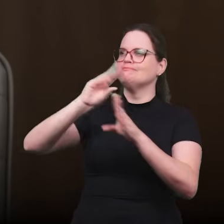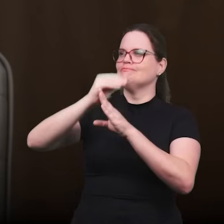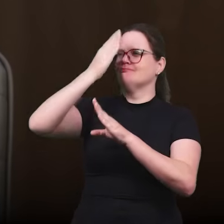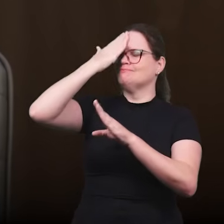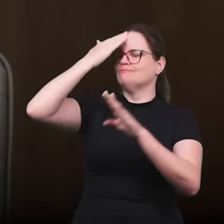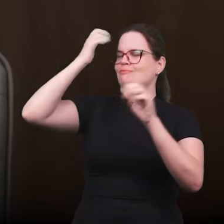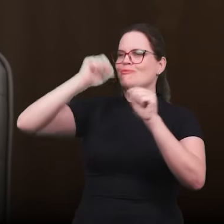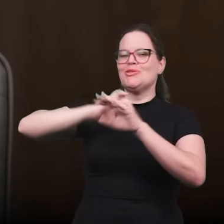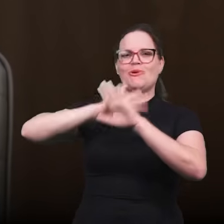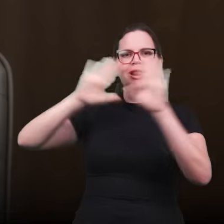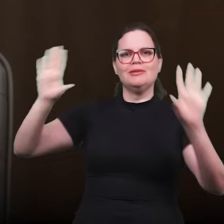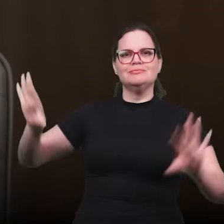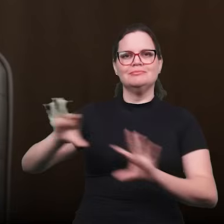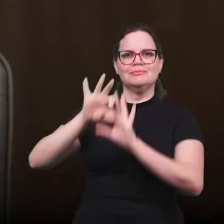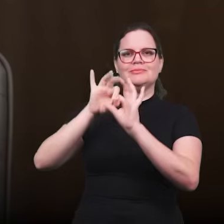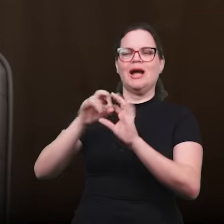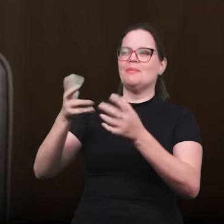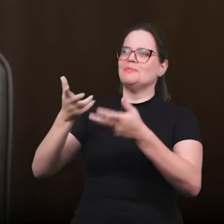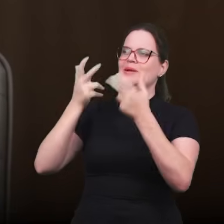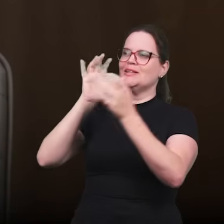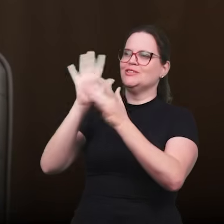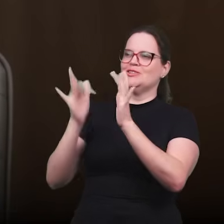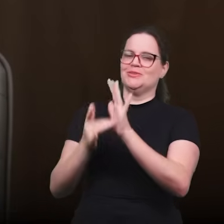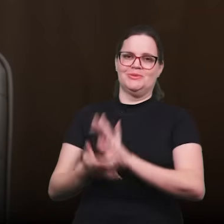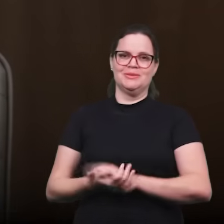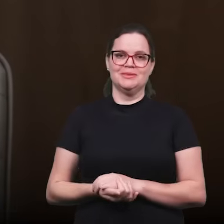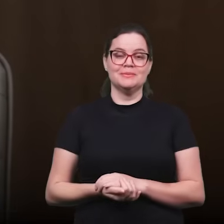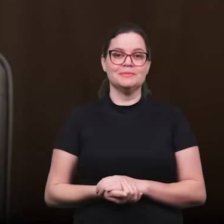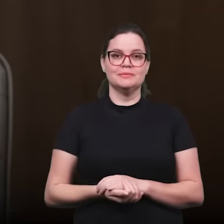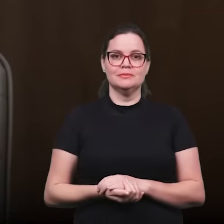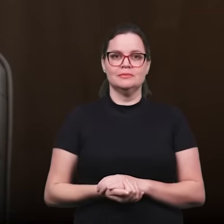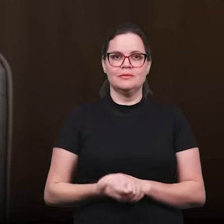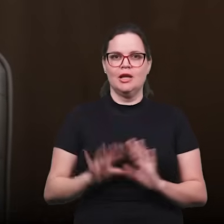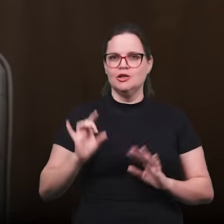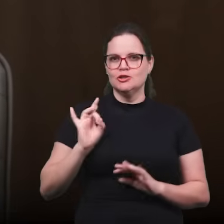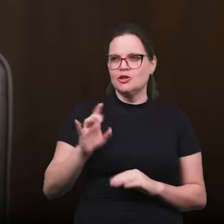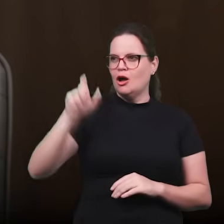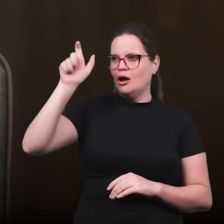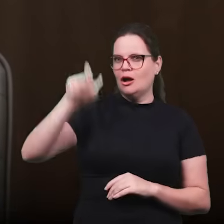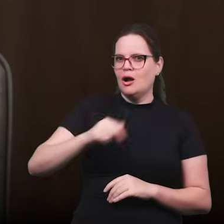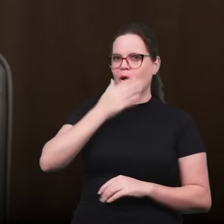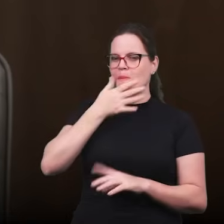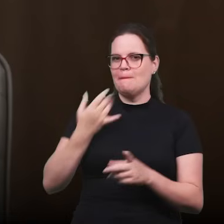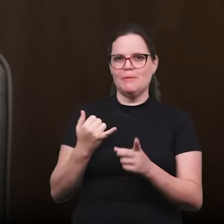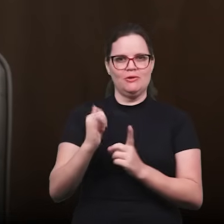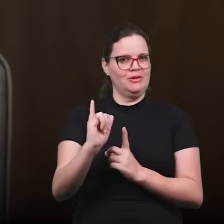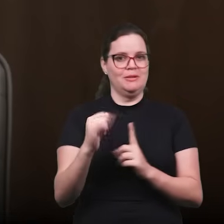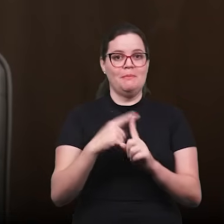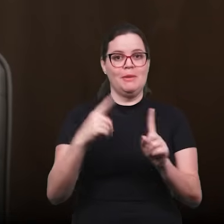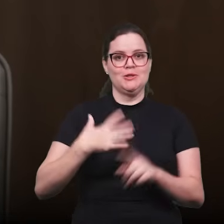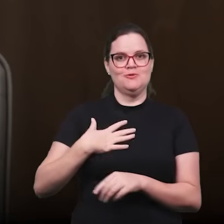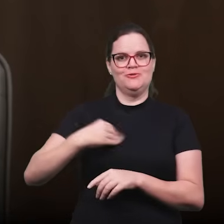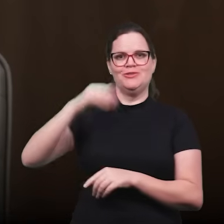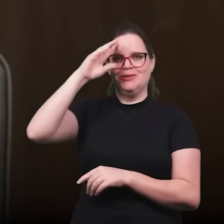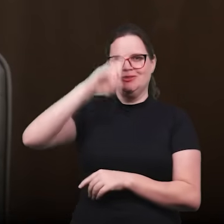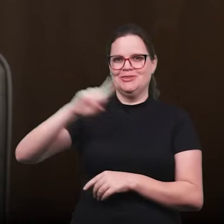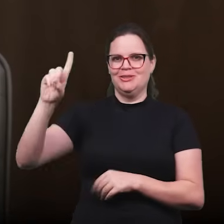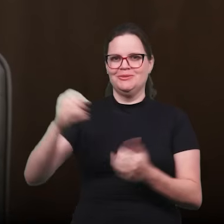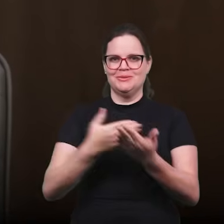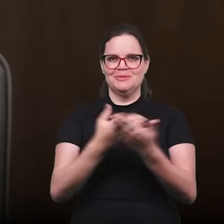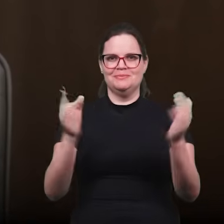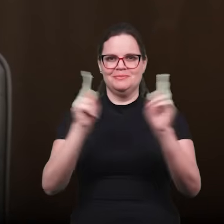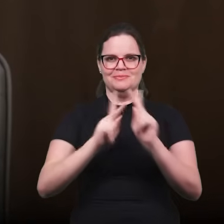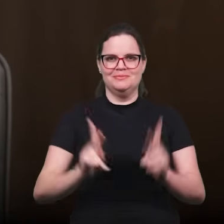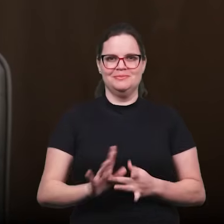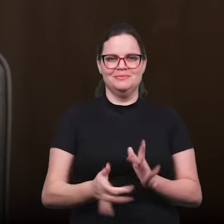sejam abertos para reconhecer Jesus, não apenas como profeta, mas como Filho de Deus. A todos